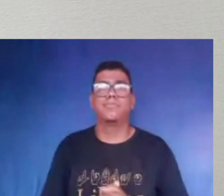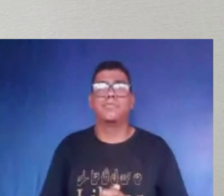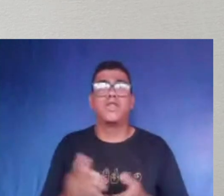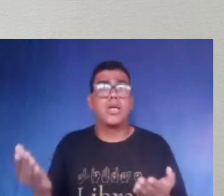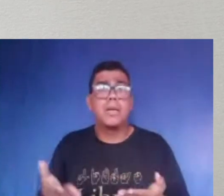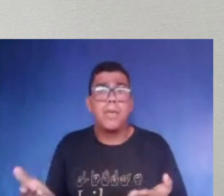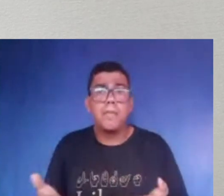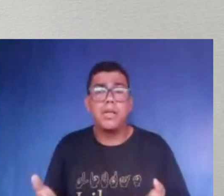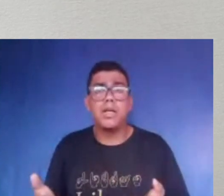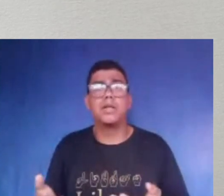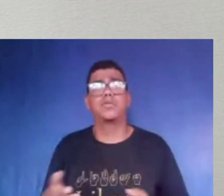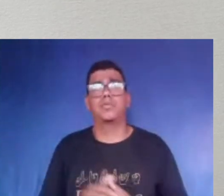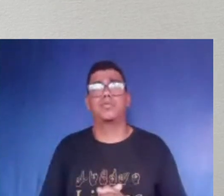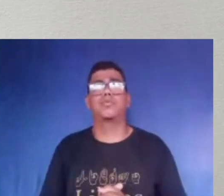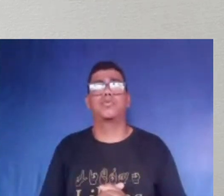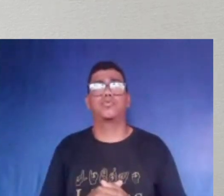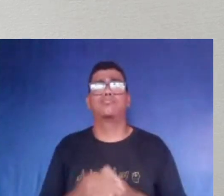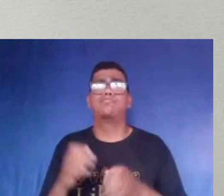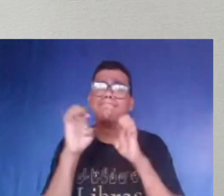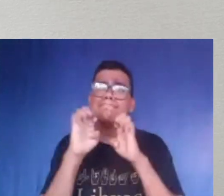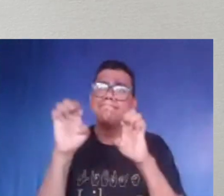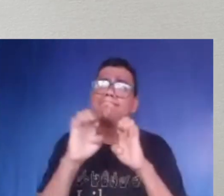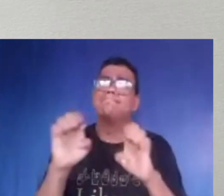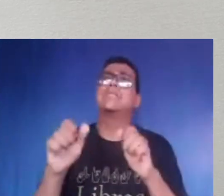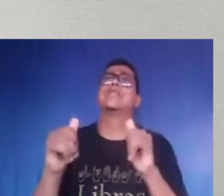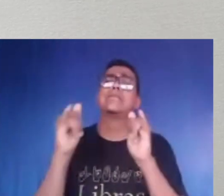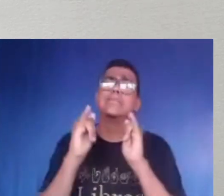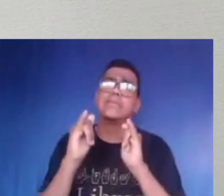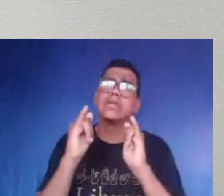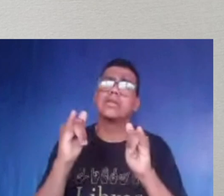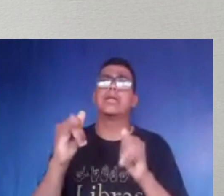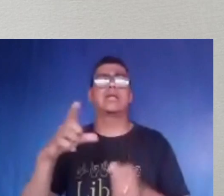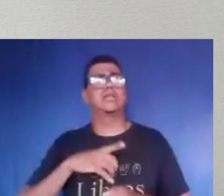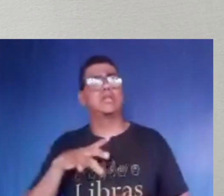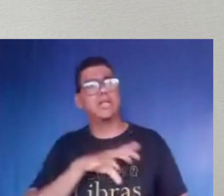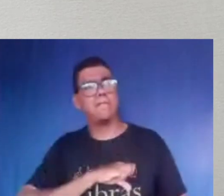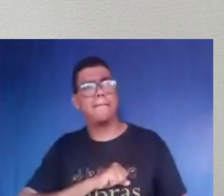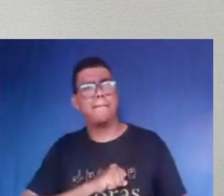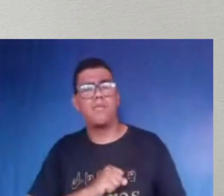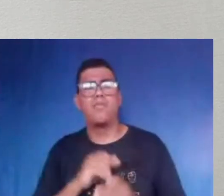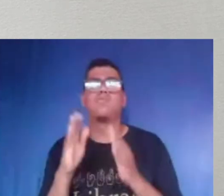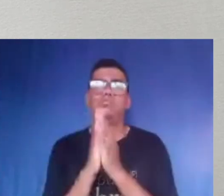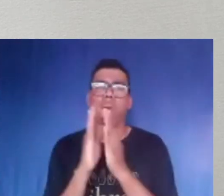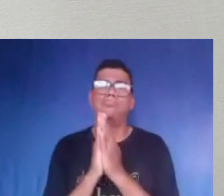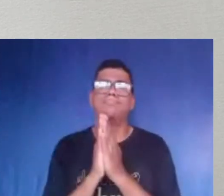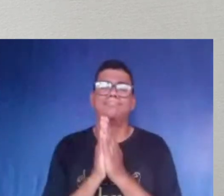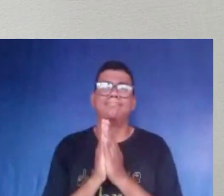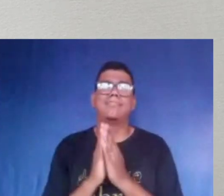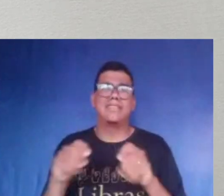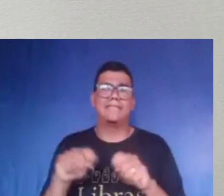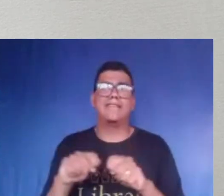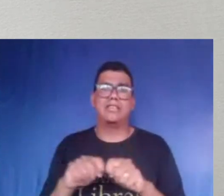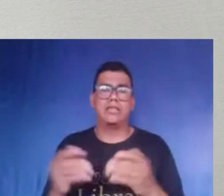diferença nesse tempo, para que as pessoas elas enxerguem na Igreja do Senhor Jesus Cristo, diferença. Que elas enxerguem verdadeiros